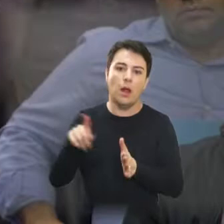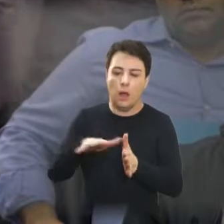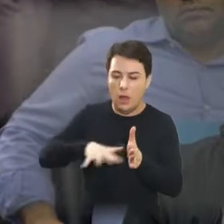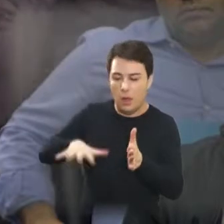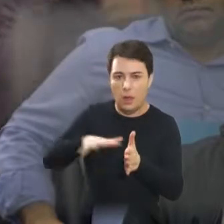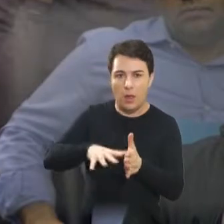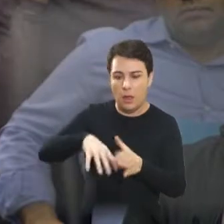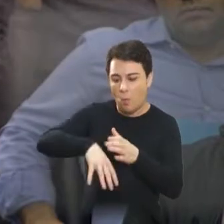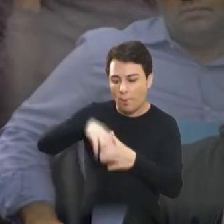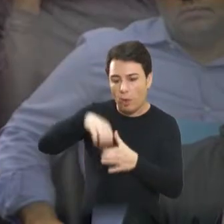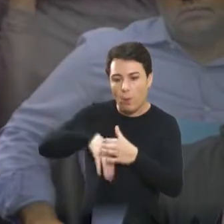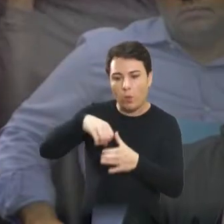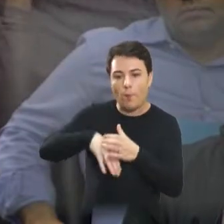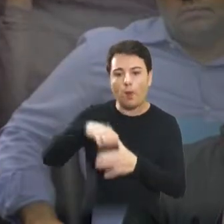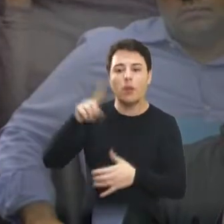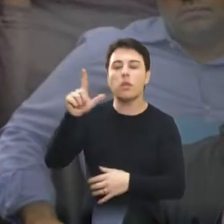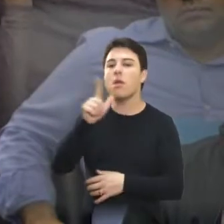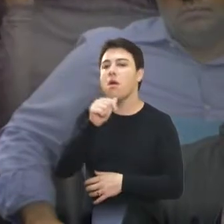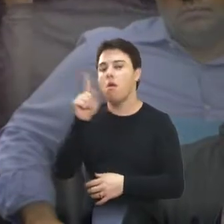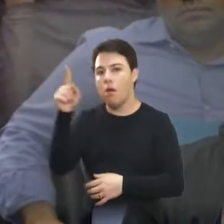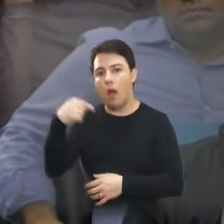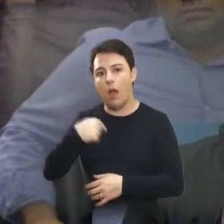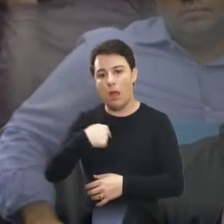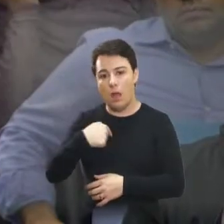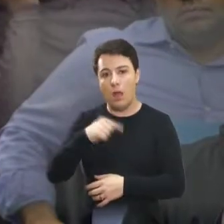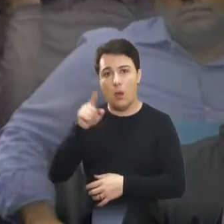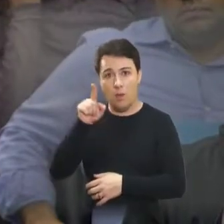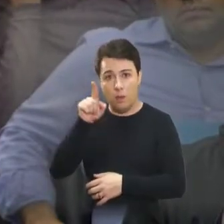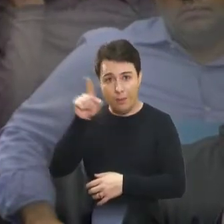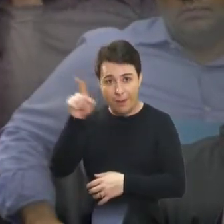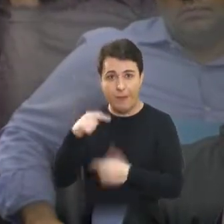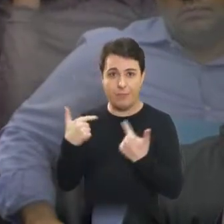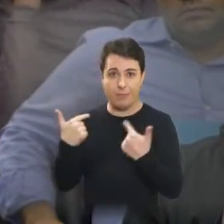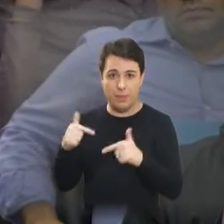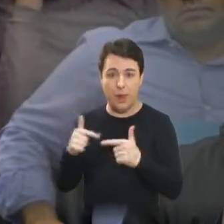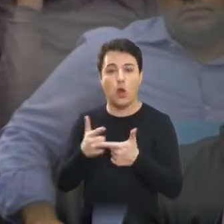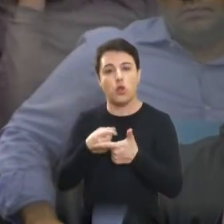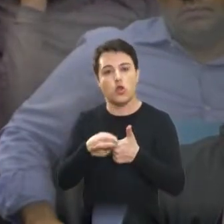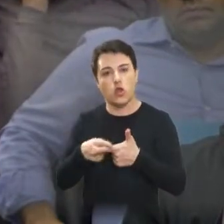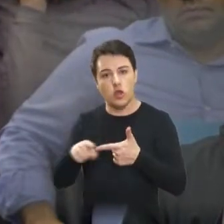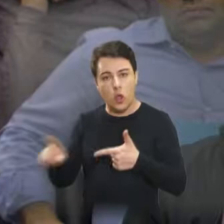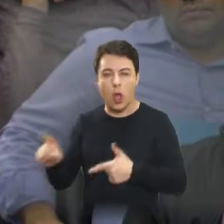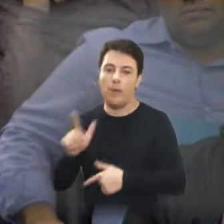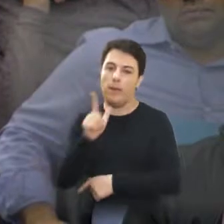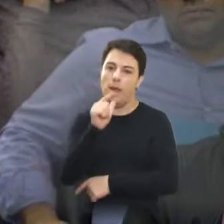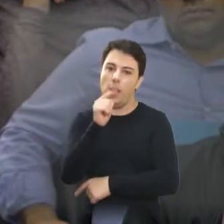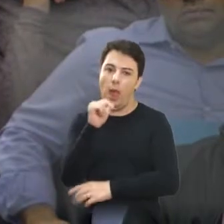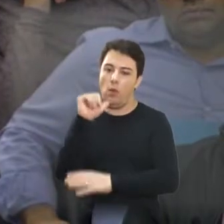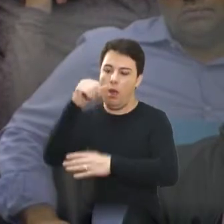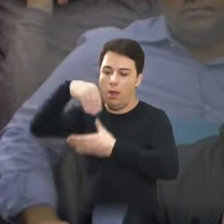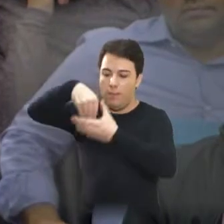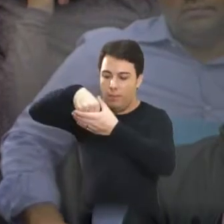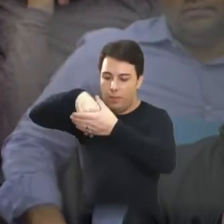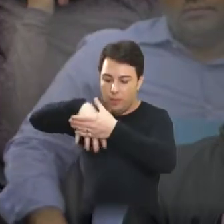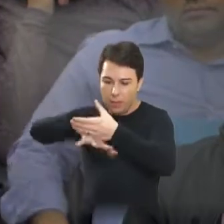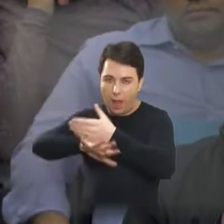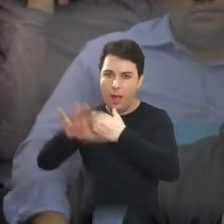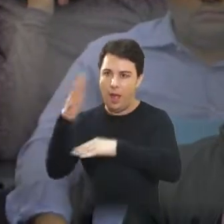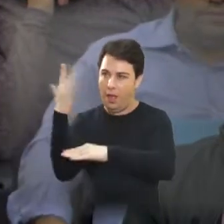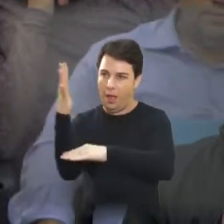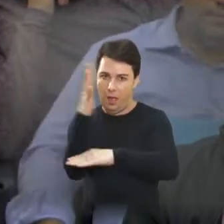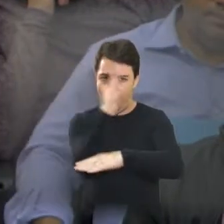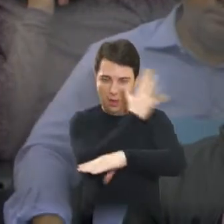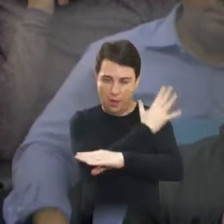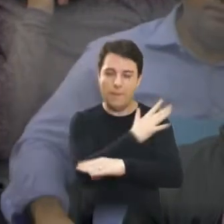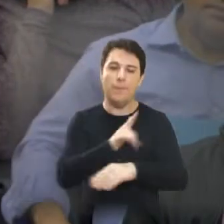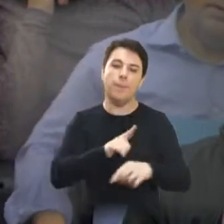de captação da cidade. Tá? Eu fiz o reflorestamento na margem da captação da cidade. Terrenos